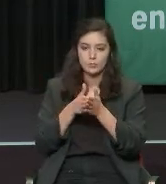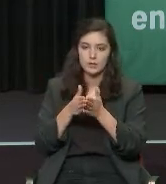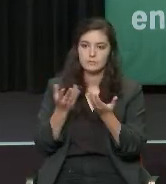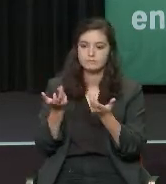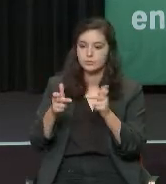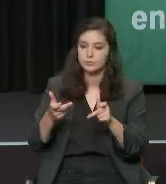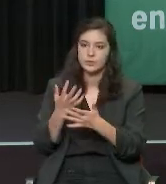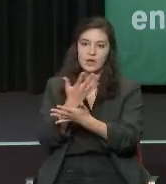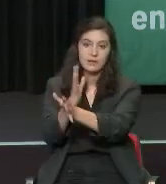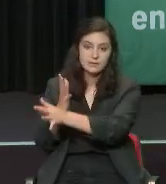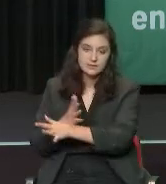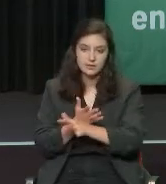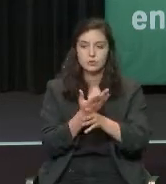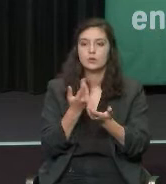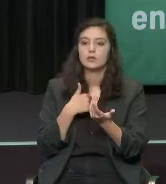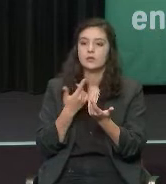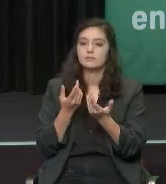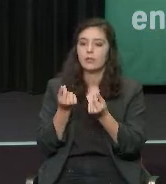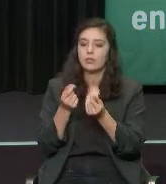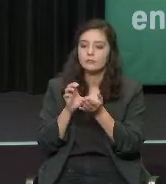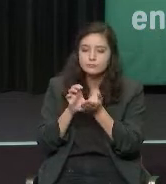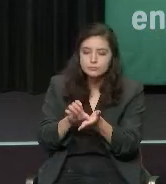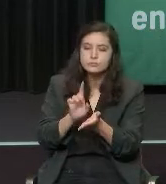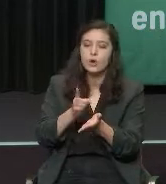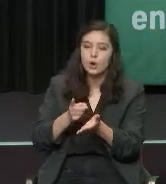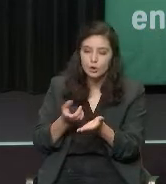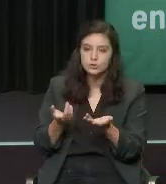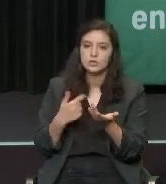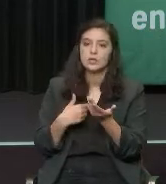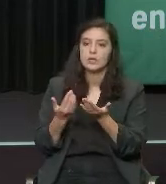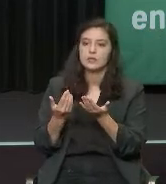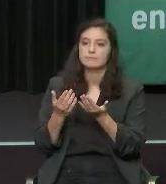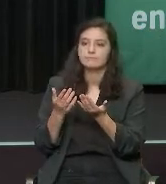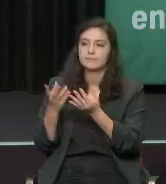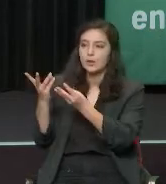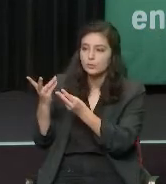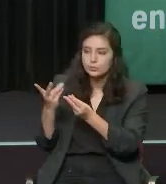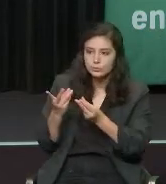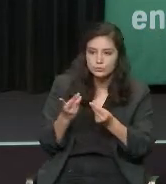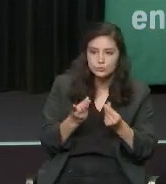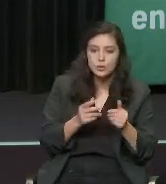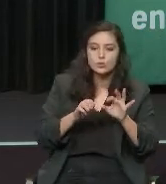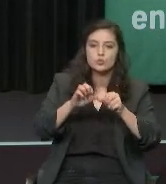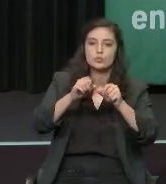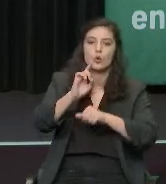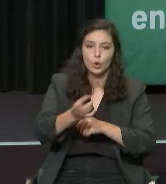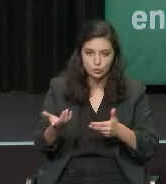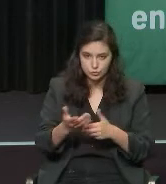incêndios e que dinheiros é que foram afetos e que resultados é que estão a ser atingidos.